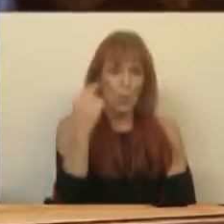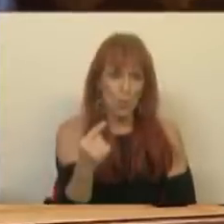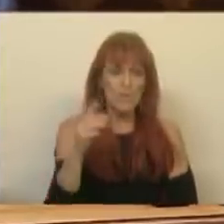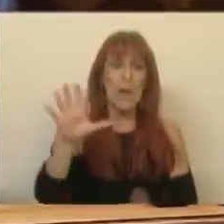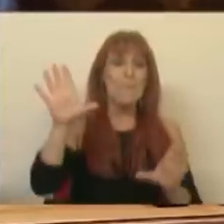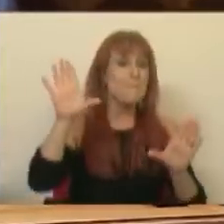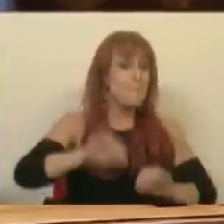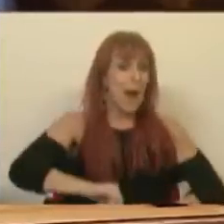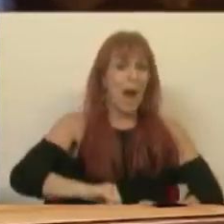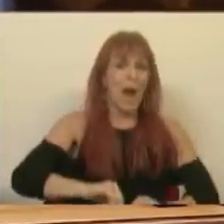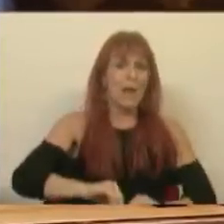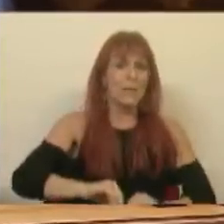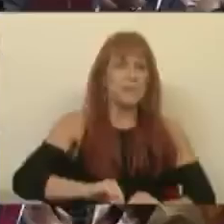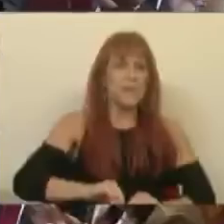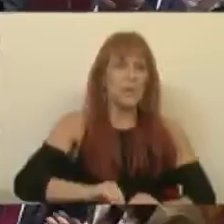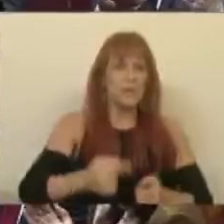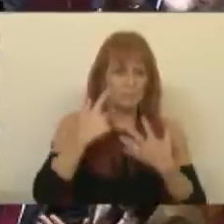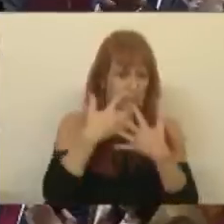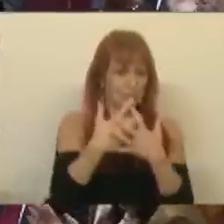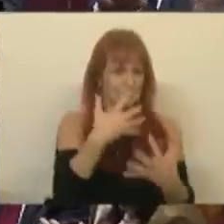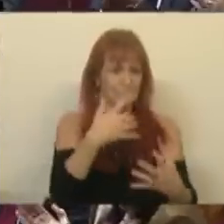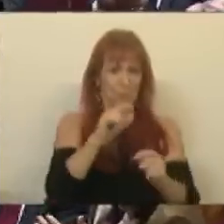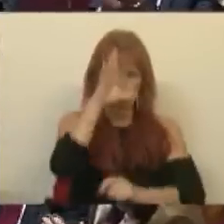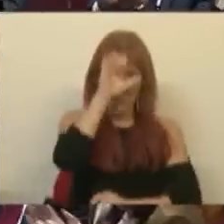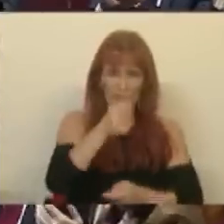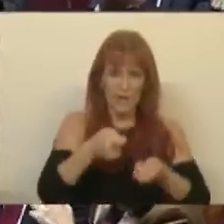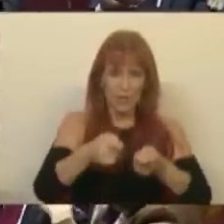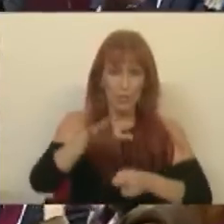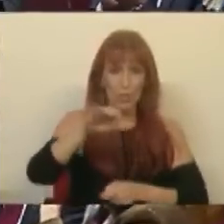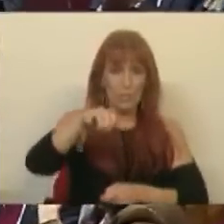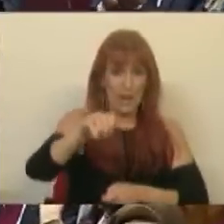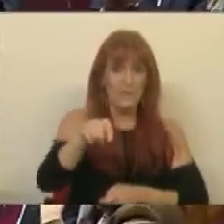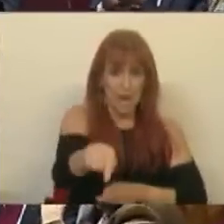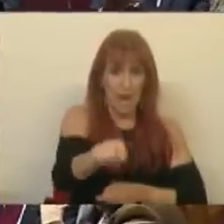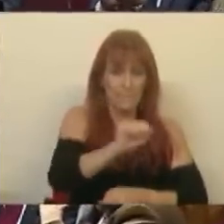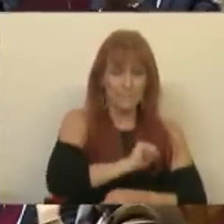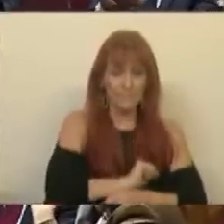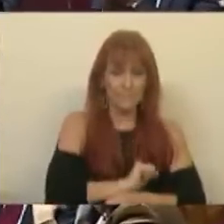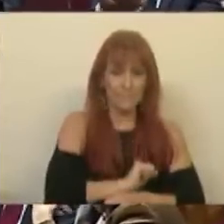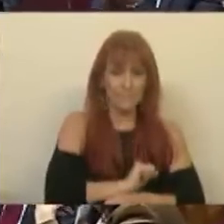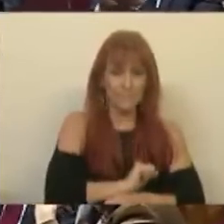mais preciso da governação do PS